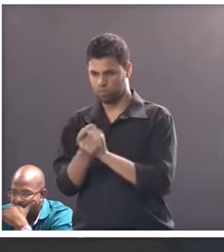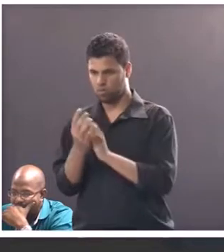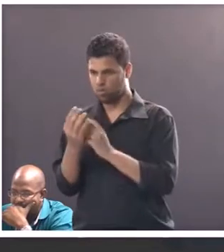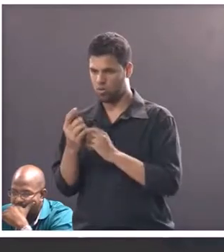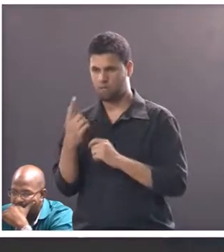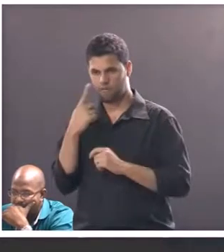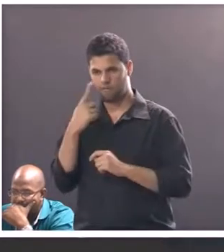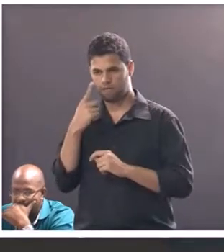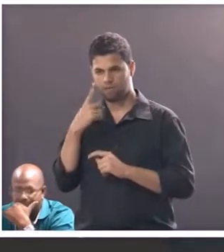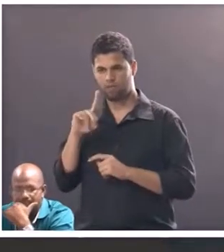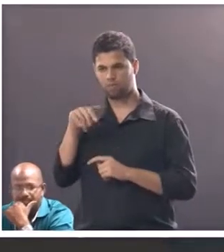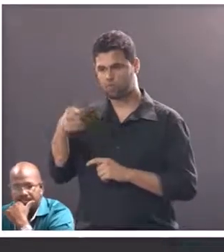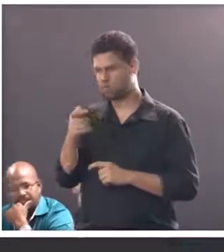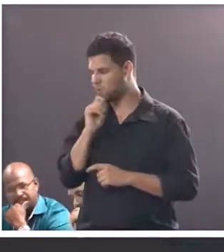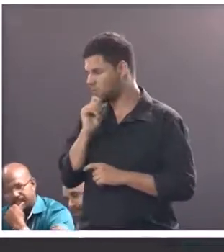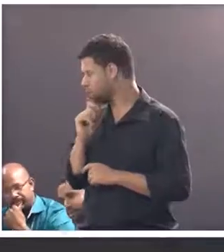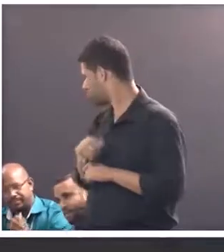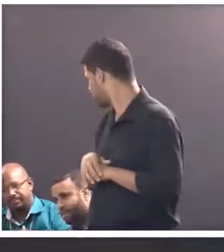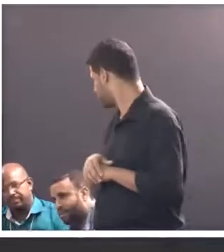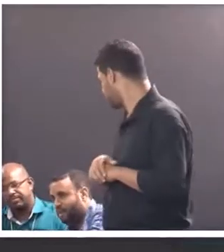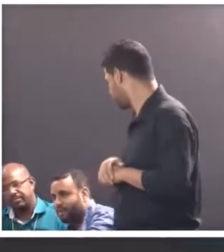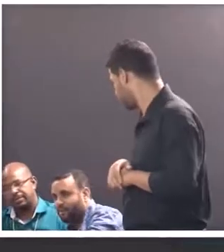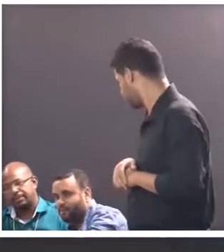seguinte forma. Mas vamos ver, Gabriel, como vai ficar.